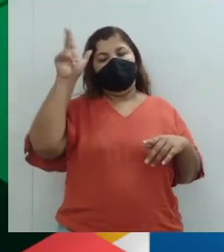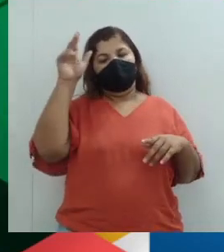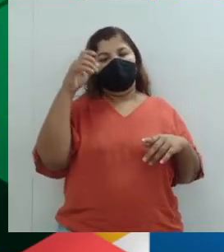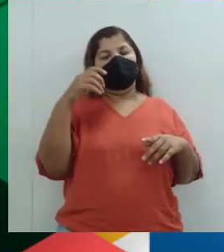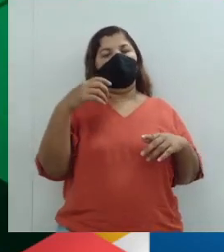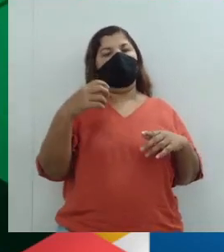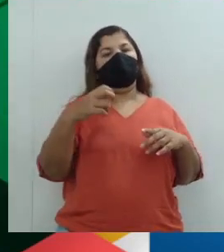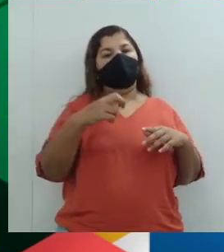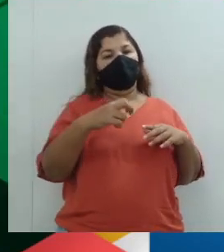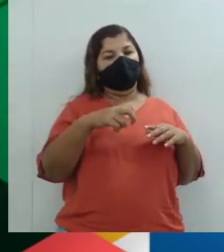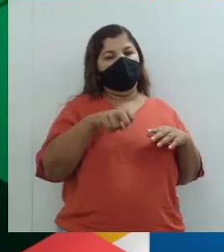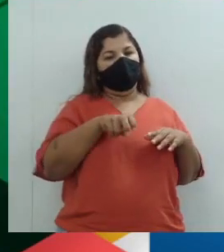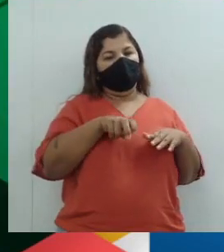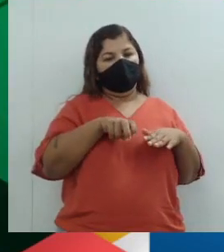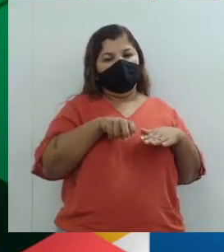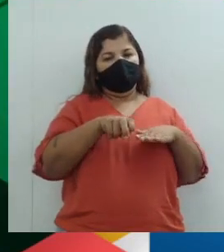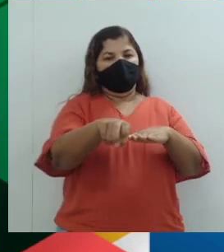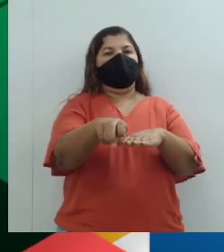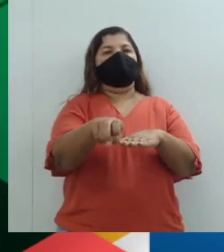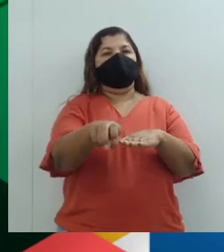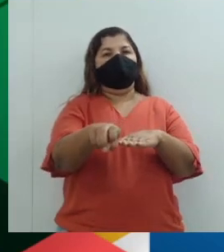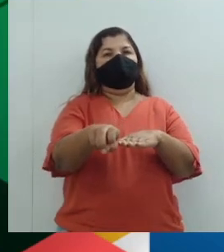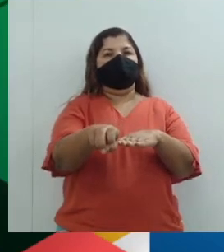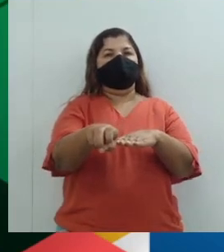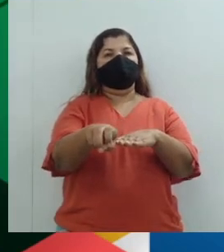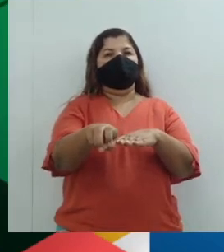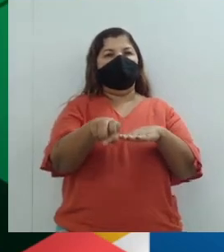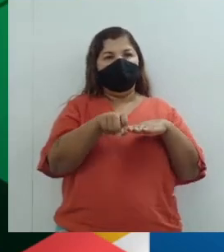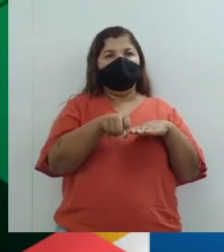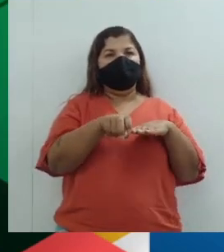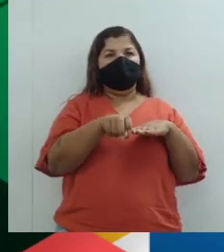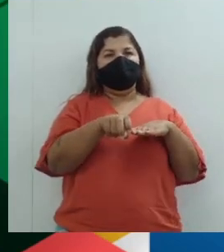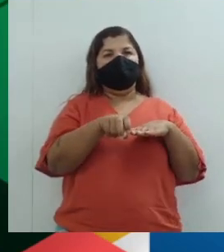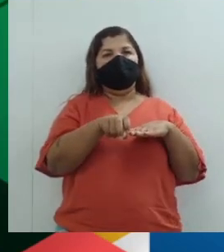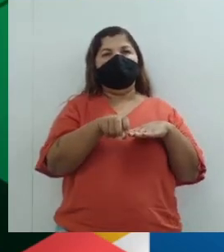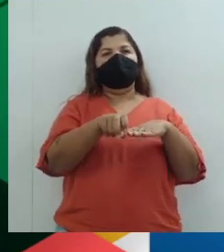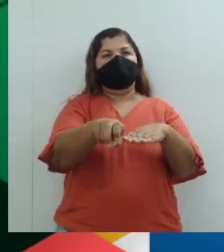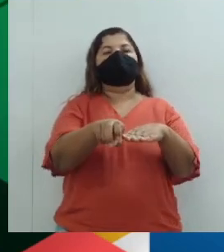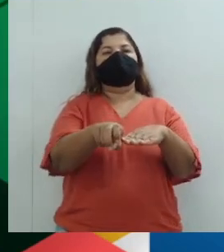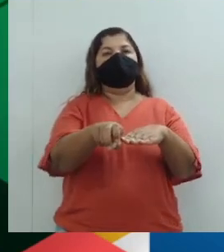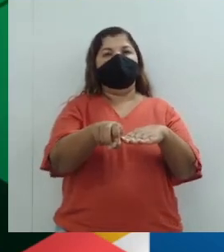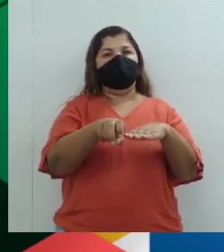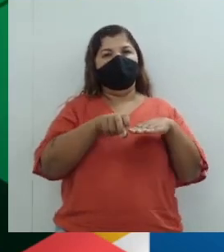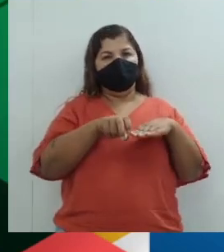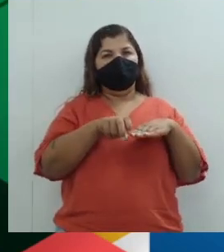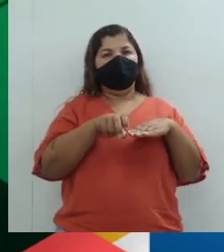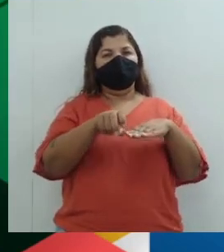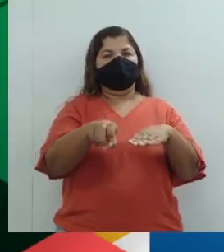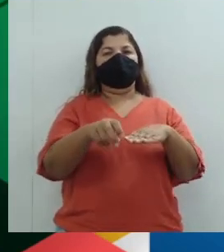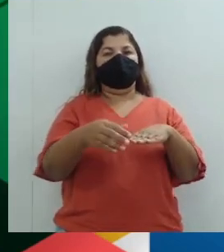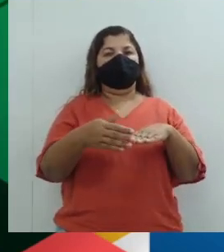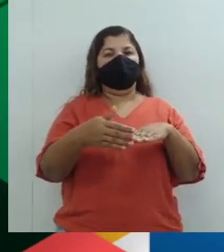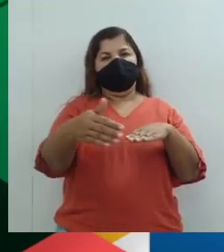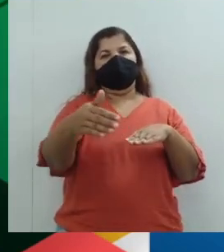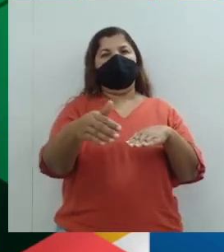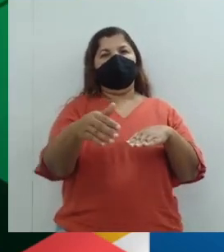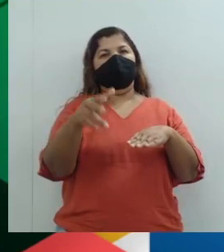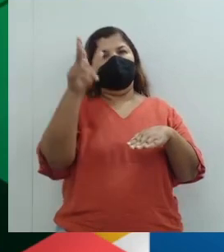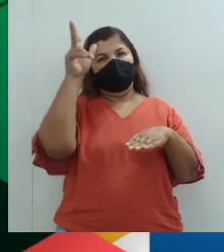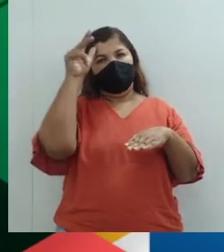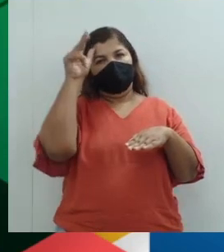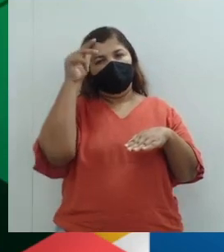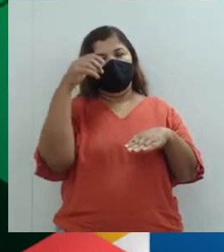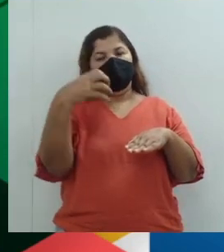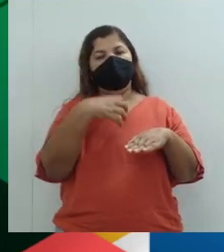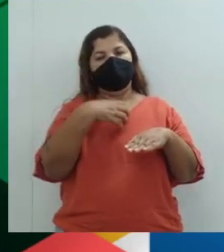carroça e a carroça puxa o cavalo, de maneira com que a carroça sente uma força que está sendo puxada para frente e o cavalo sente uma força,